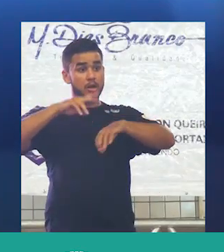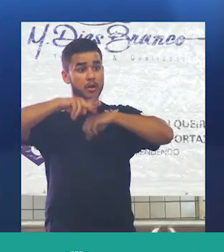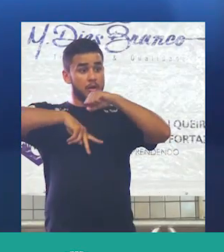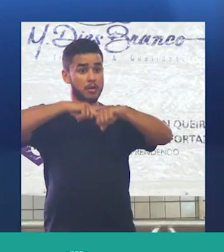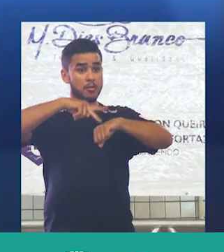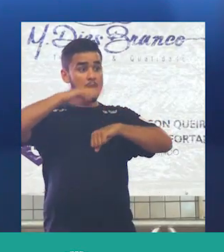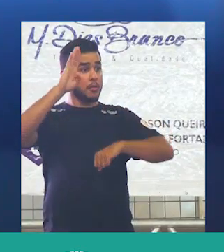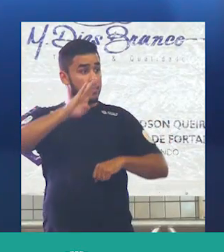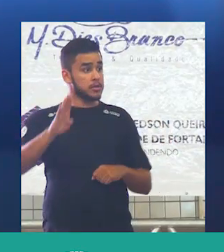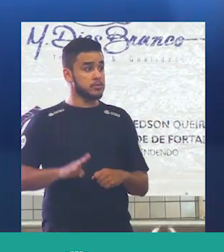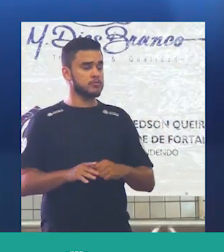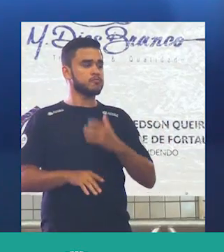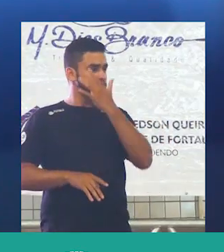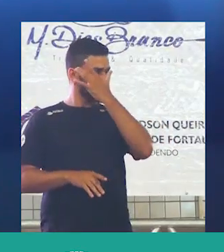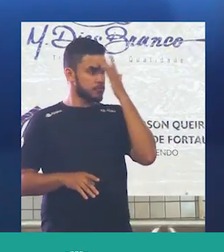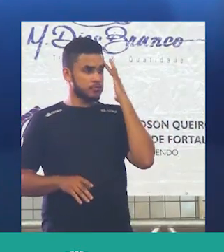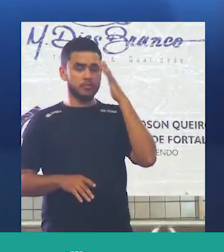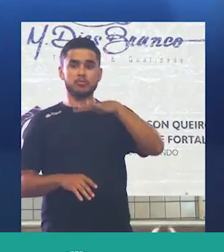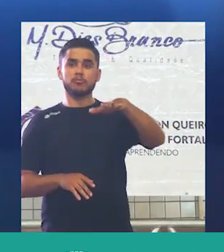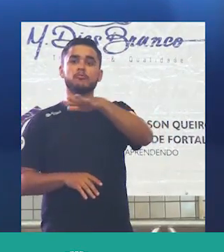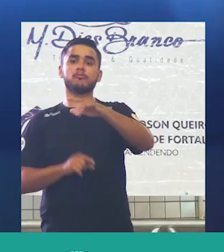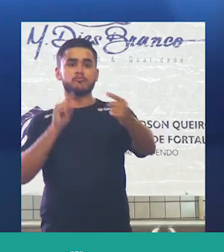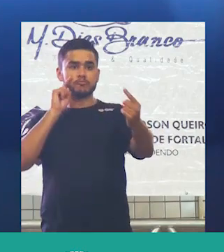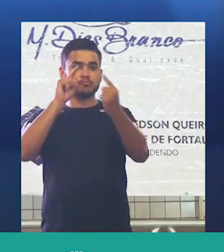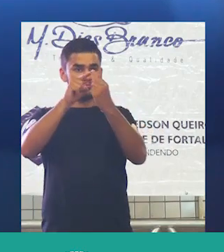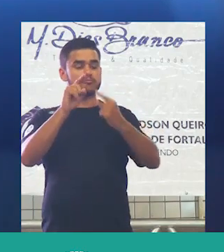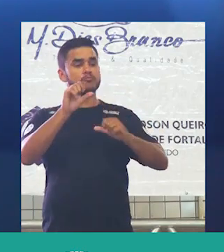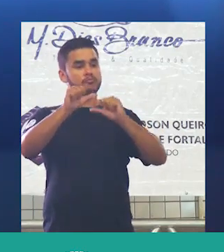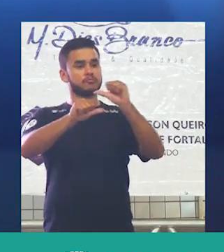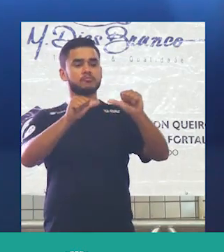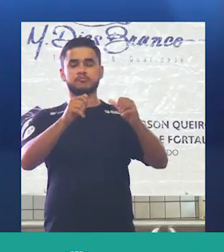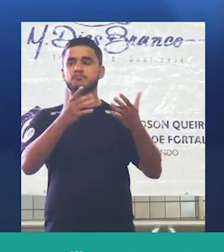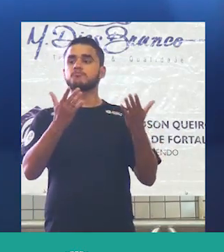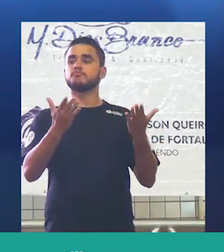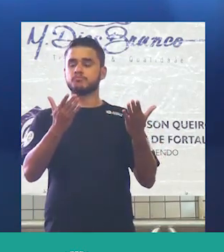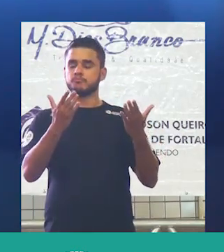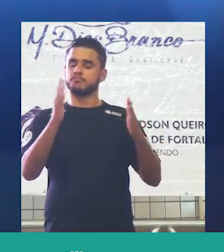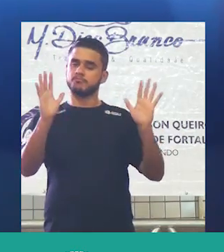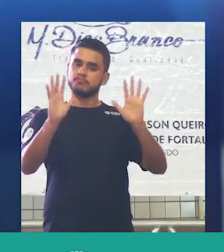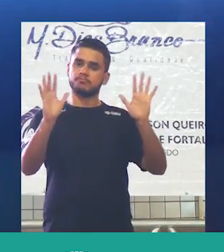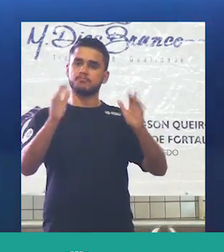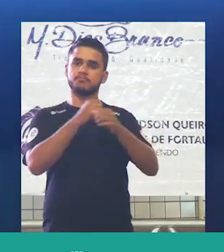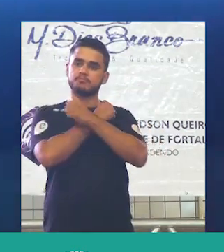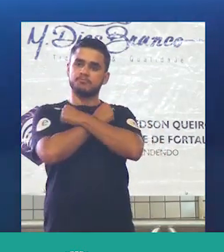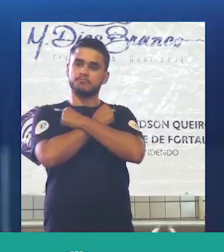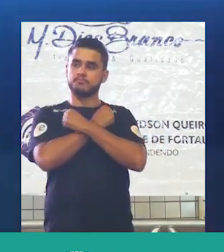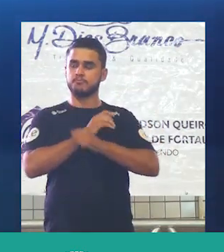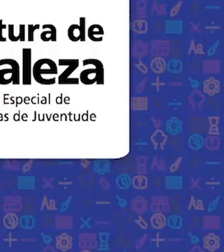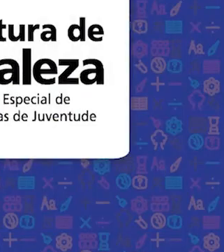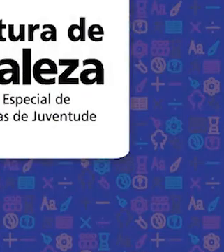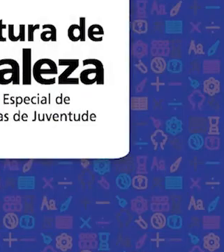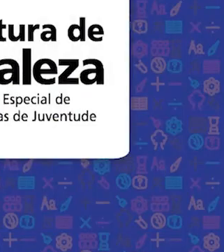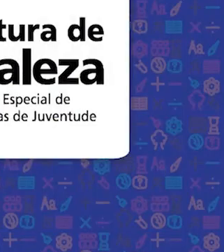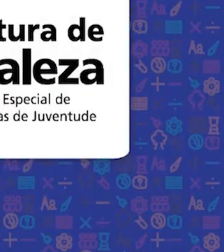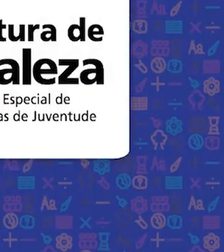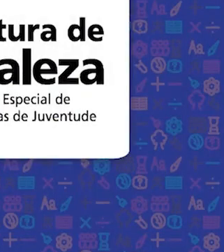a mentalidade desse povo, nós teremos alguma esperança. Tchau, meus amigos, um grande abraço, até a próxima.